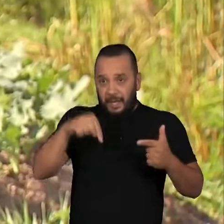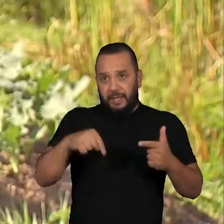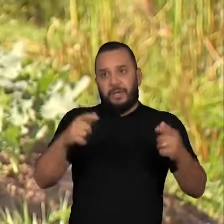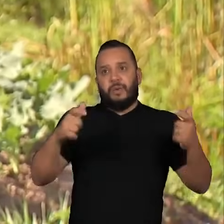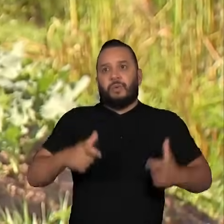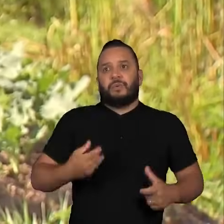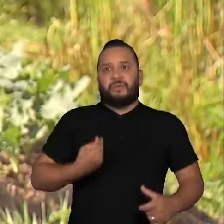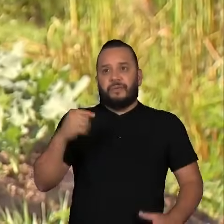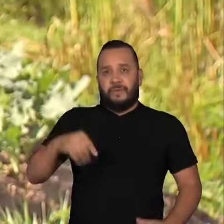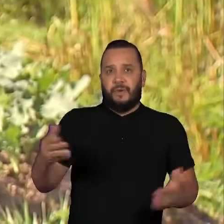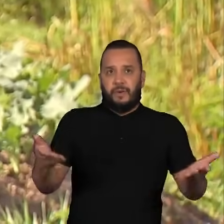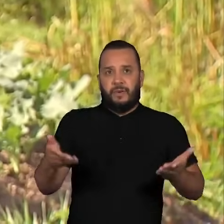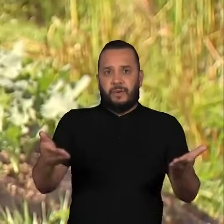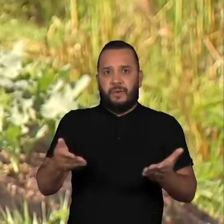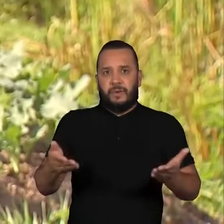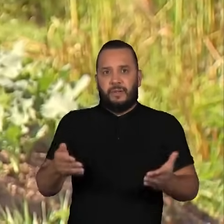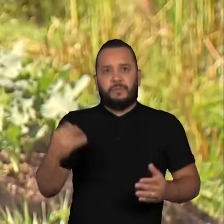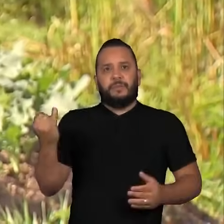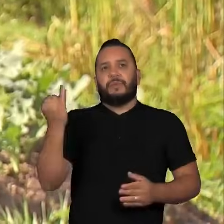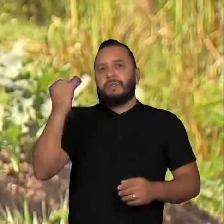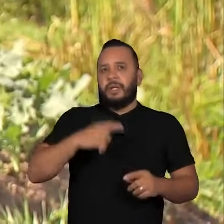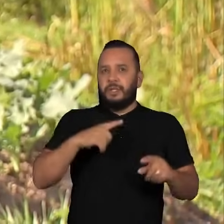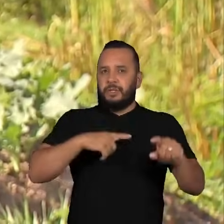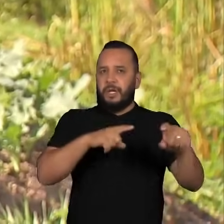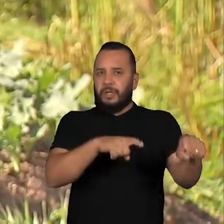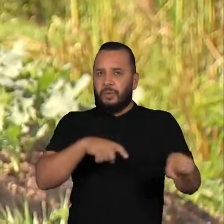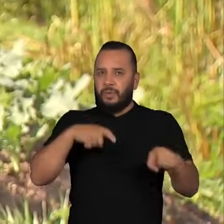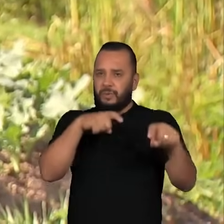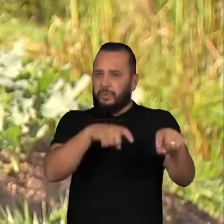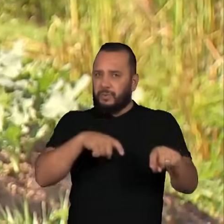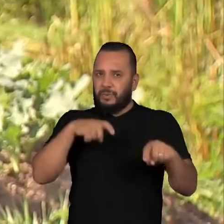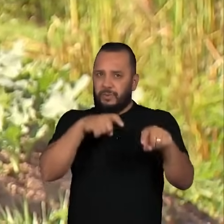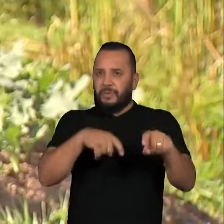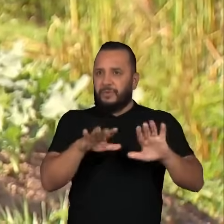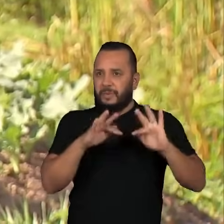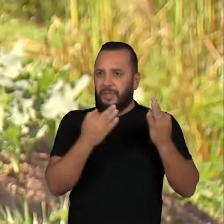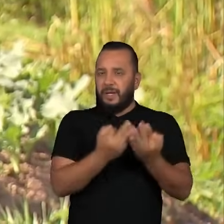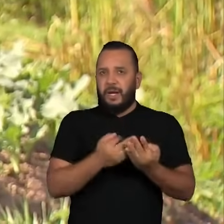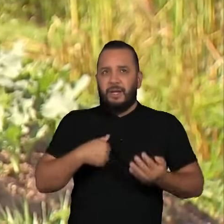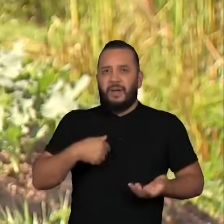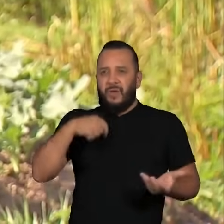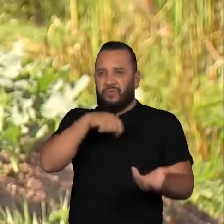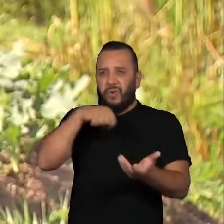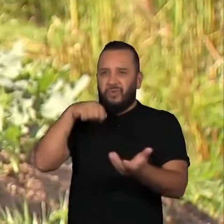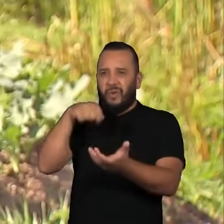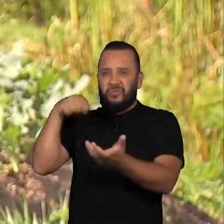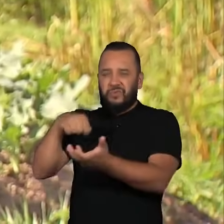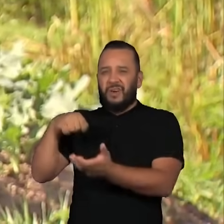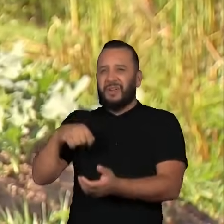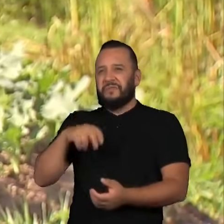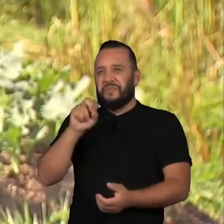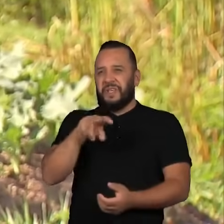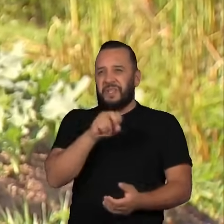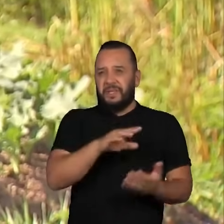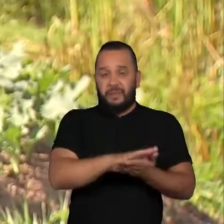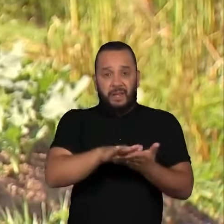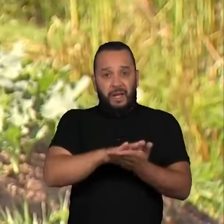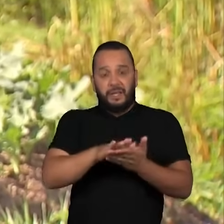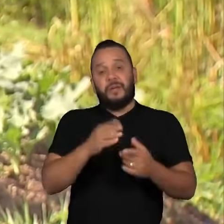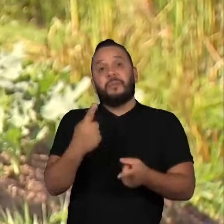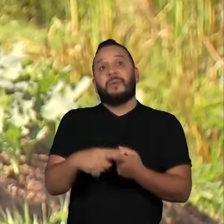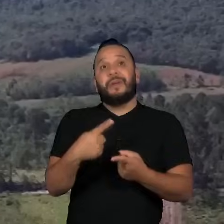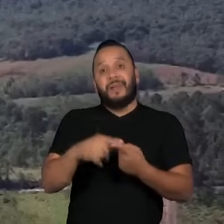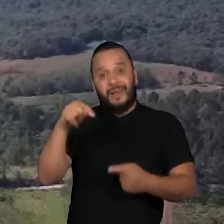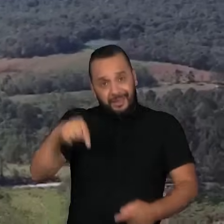agora. E a importância do agricultor familiar, a agricultura que não utiliza veneno, é porque aqui nós somos uma grande região produtora